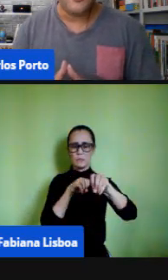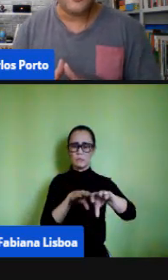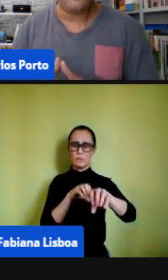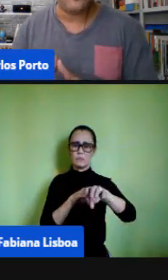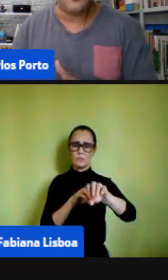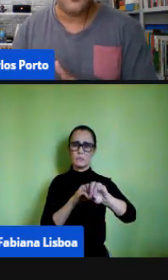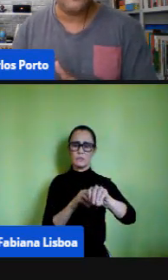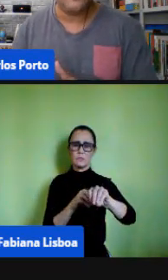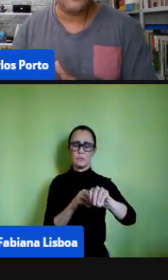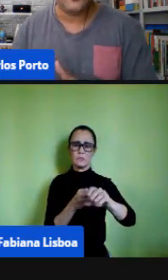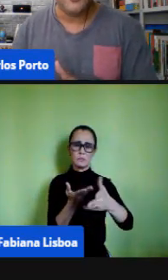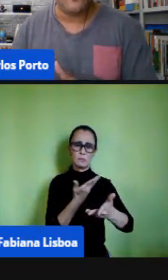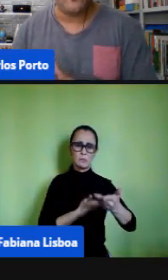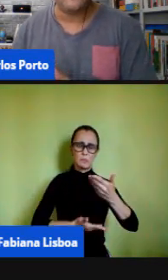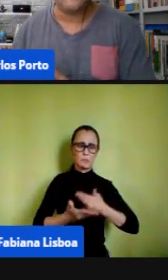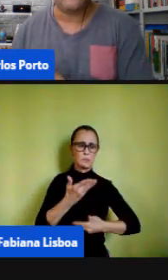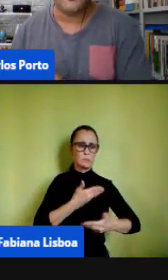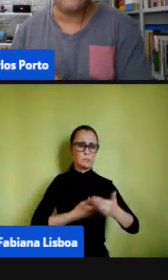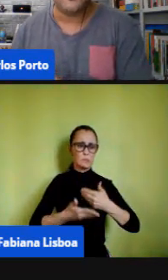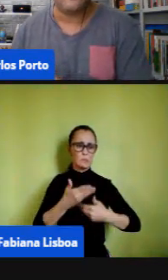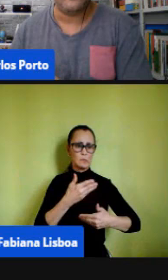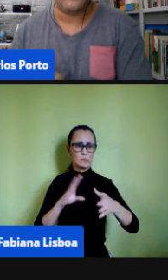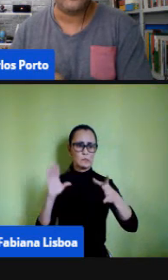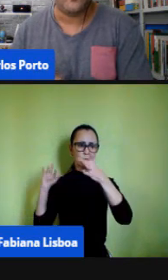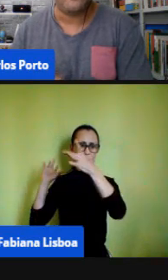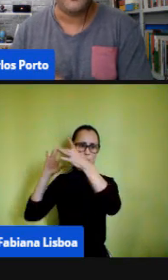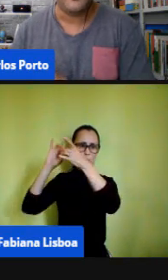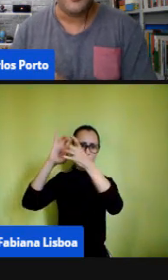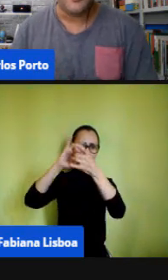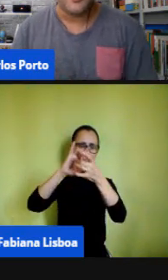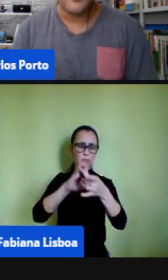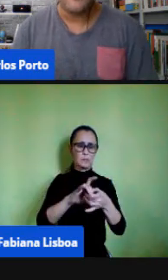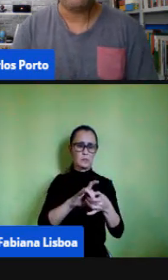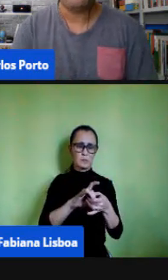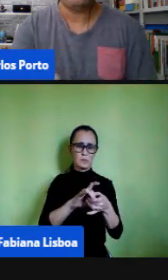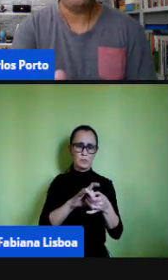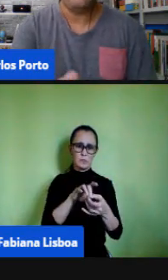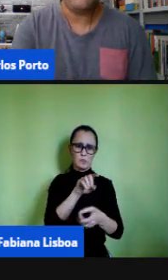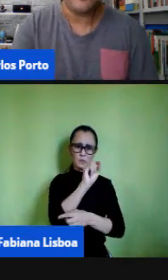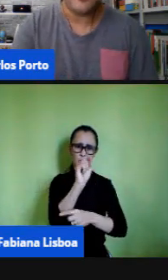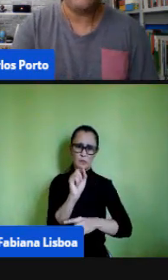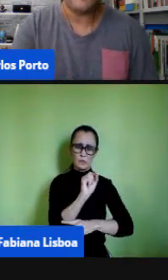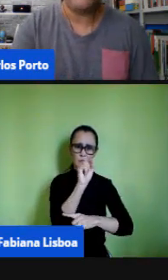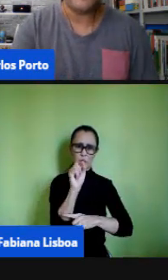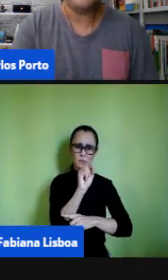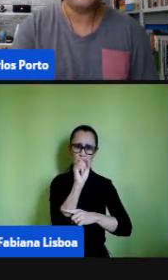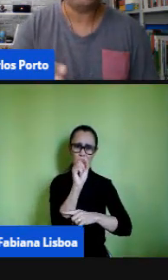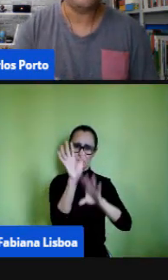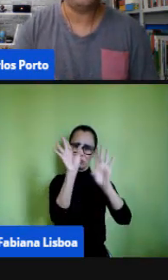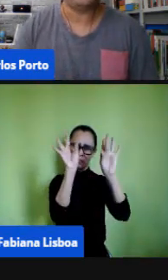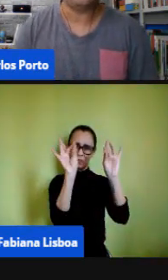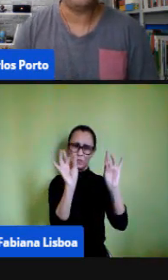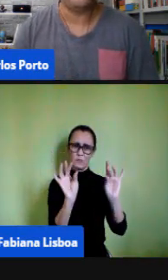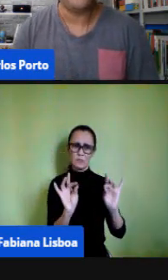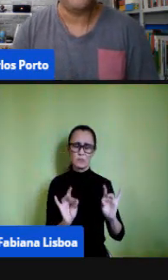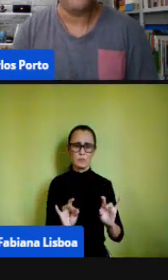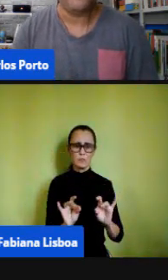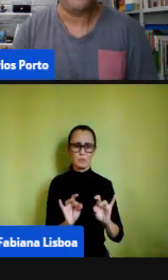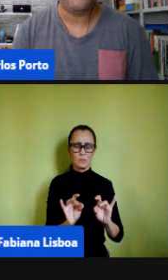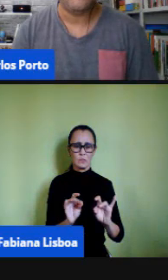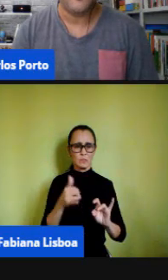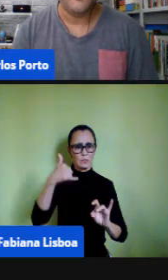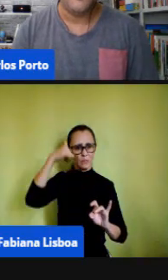nos relacionando e contextualizando sobre a especificidade da modalidade da educação do